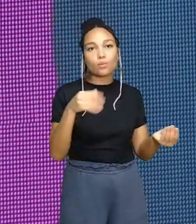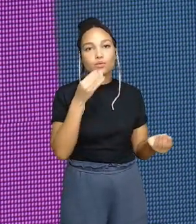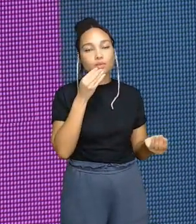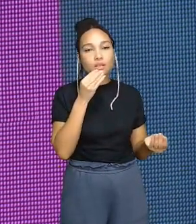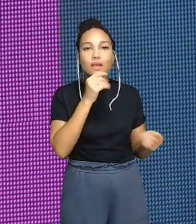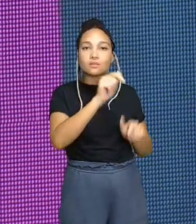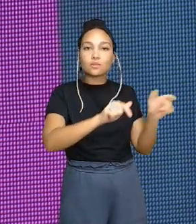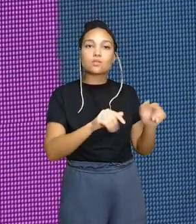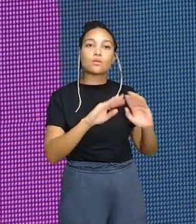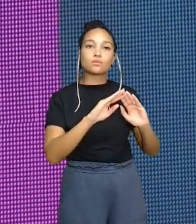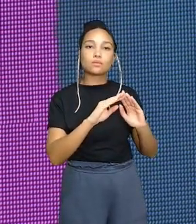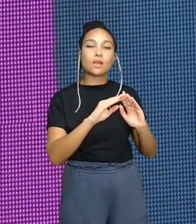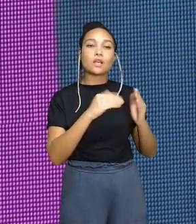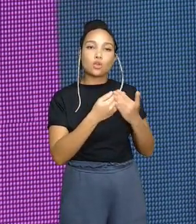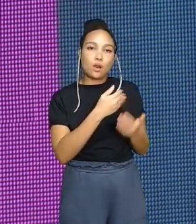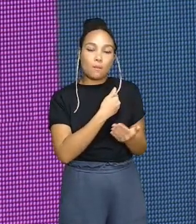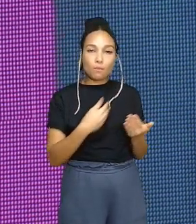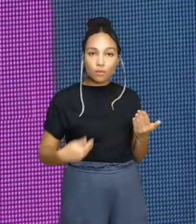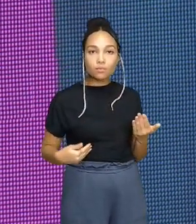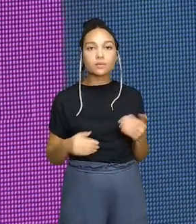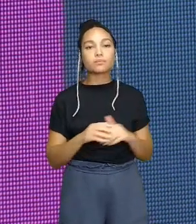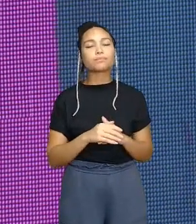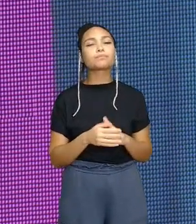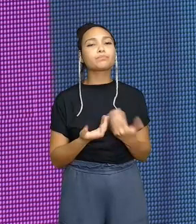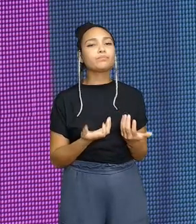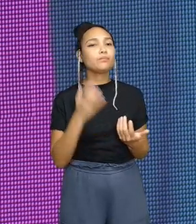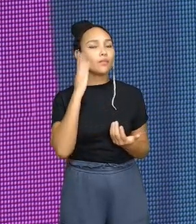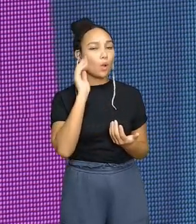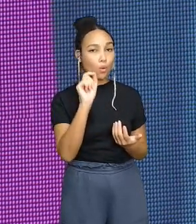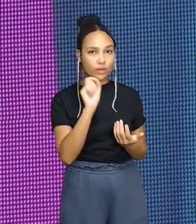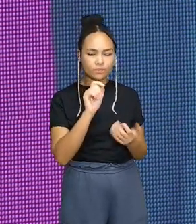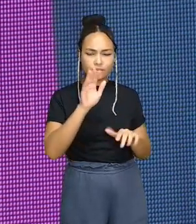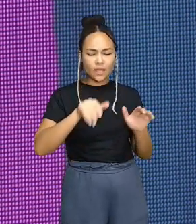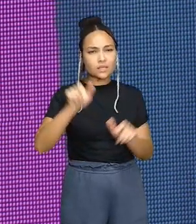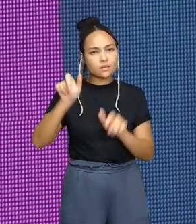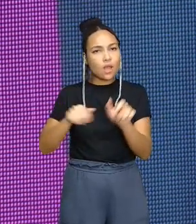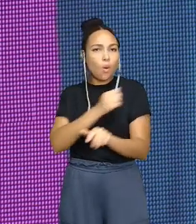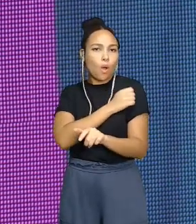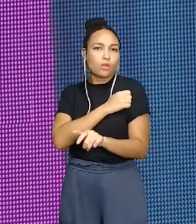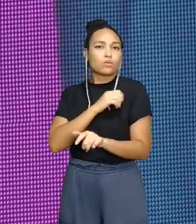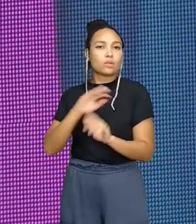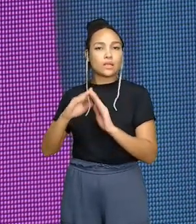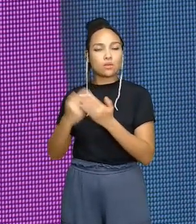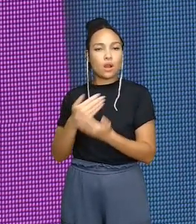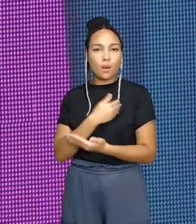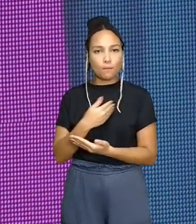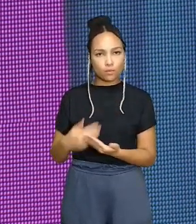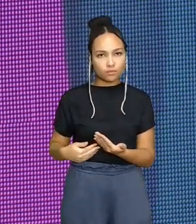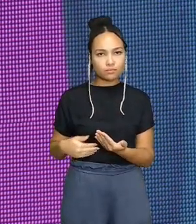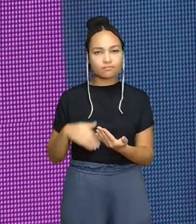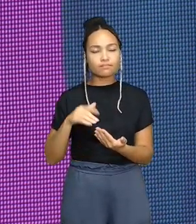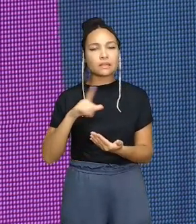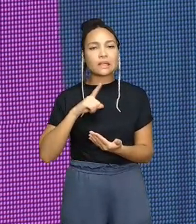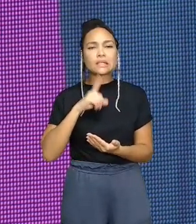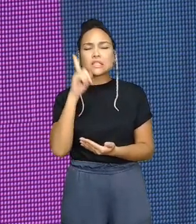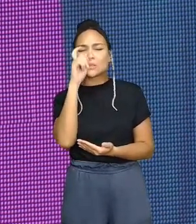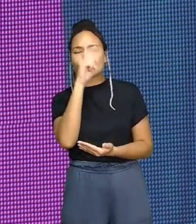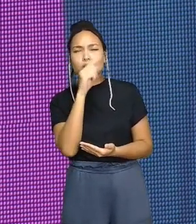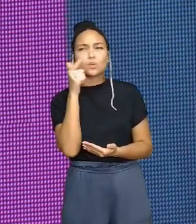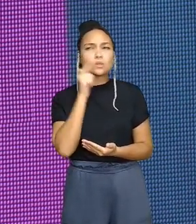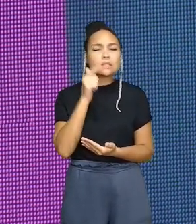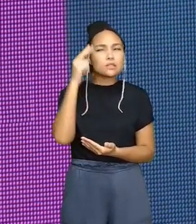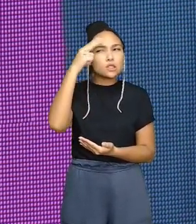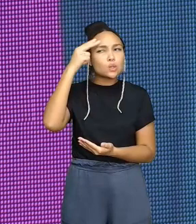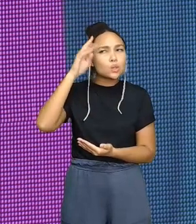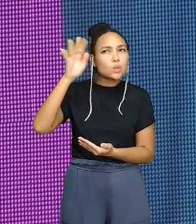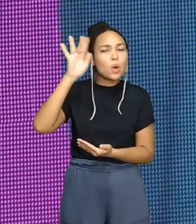pública. Eu queria entender, assim, às vezes o estudante de escola pública ele tem até dificuldade em sonhar com algumas coisas, né?